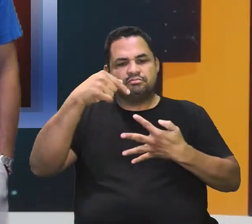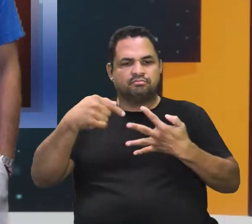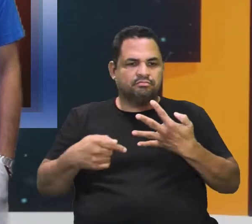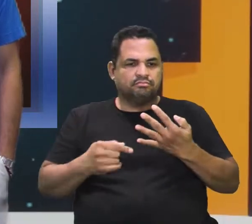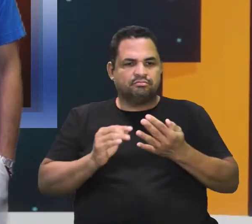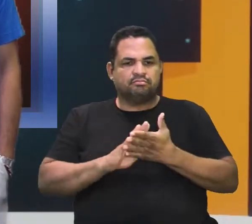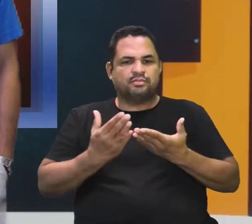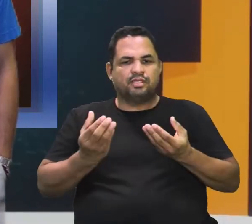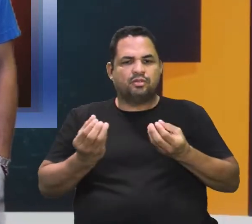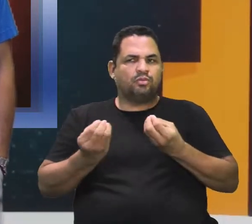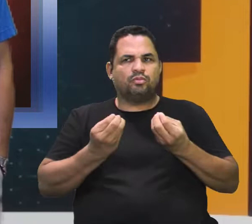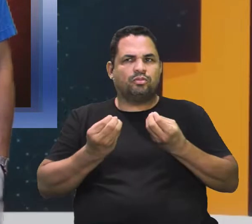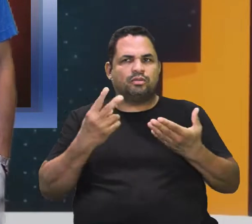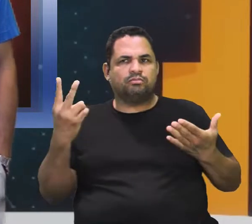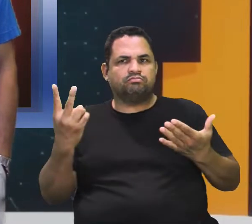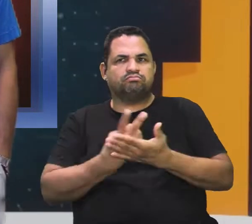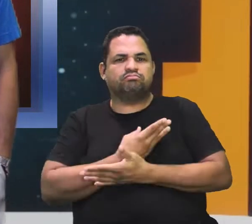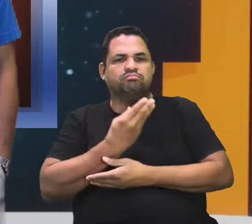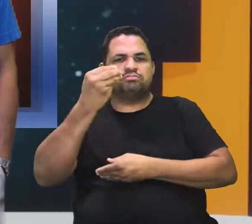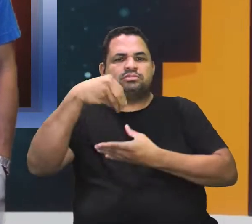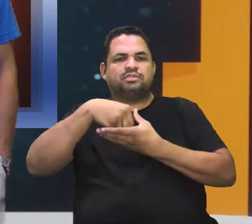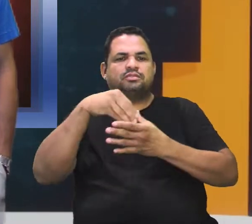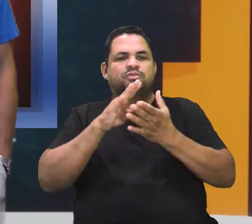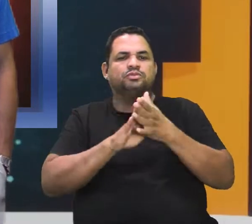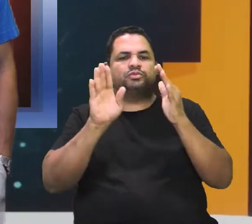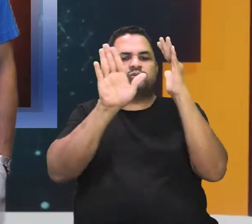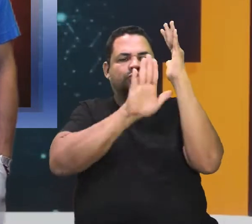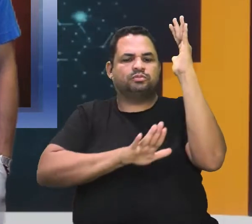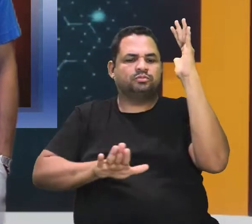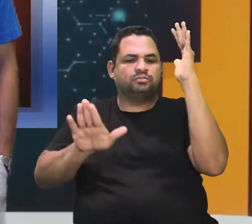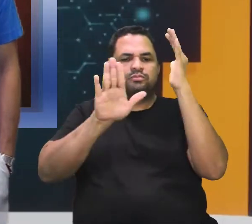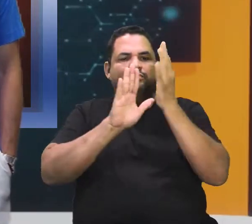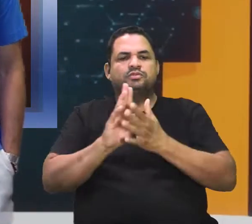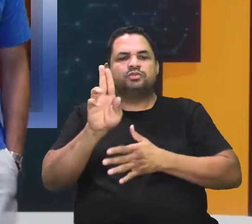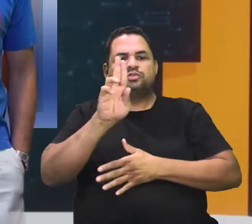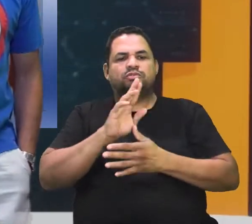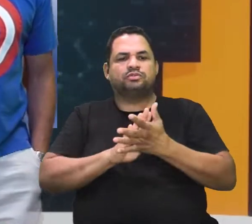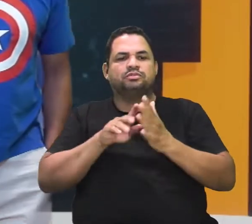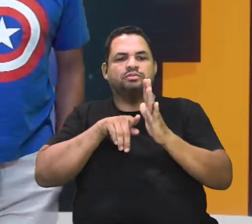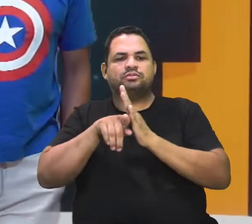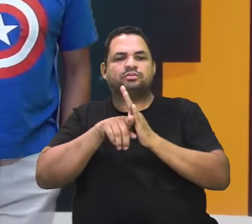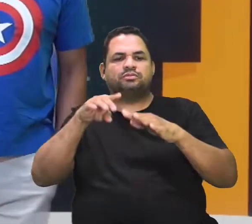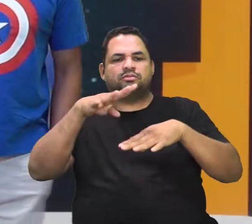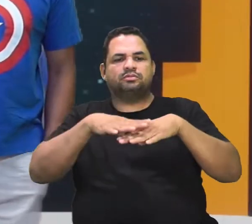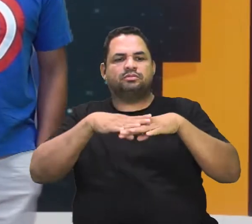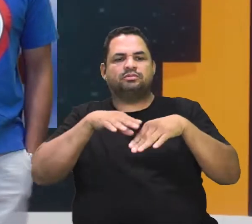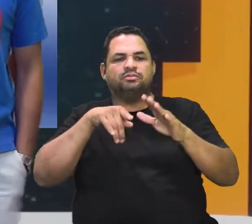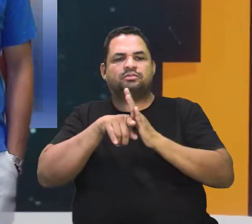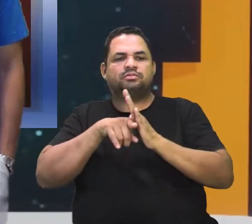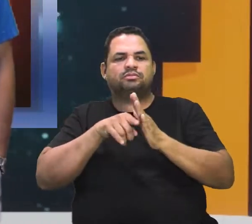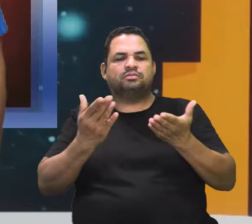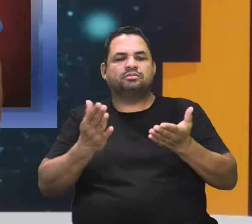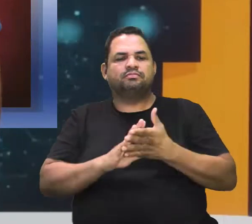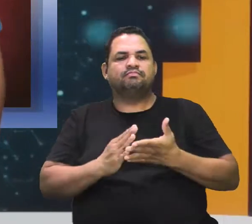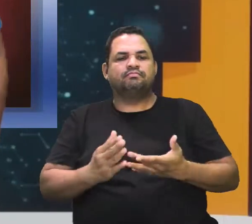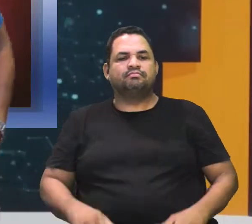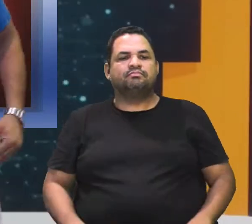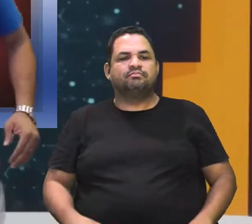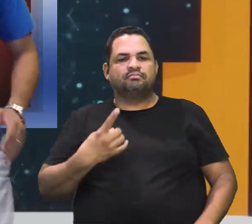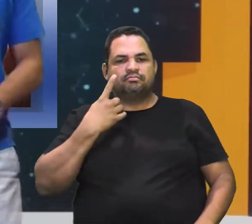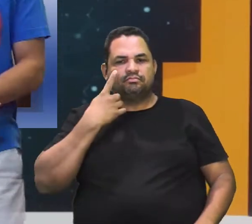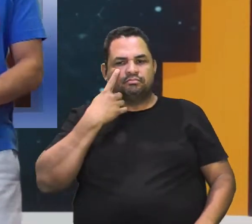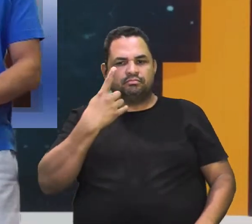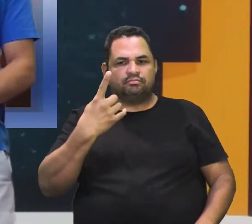e é o comportamento dela no plano cartesiano, usando a geometria analítica. E hoje, mais uma